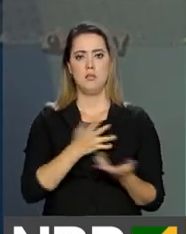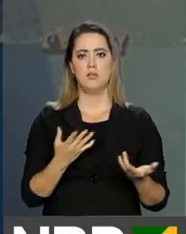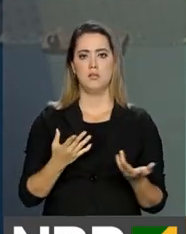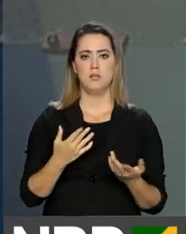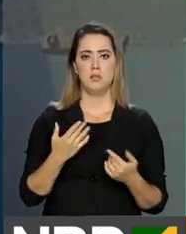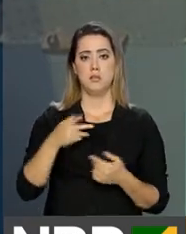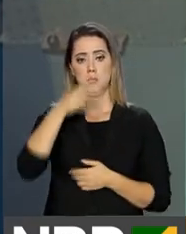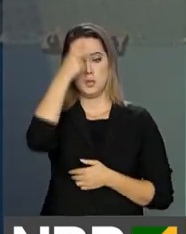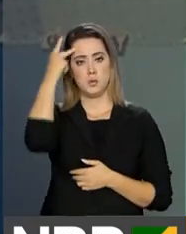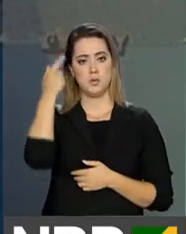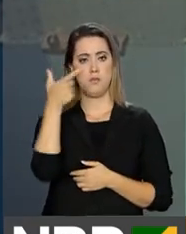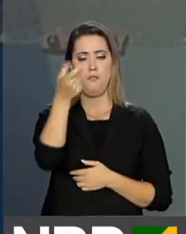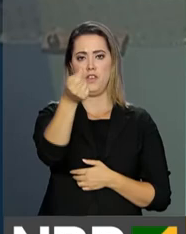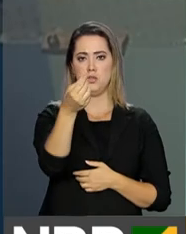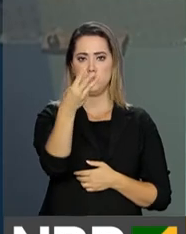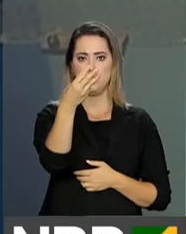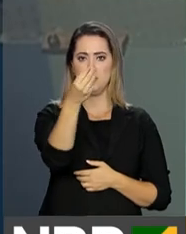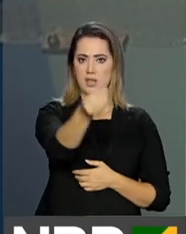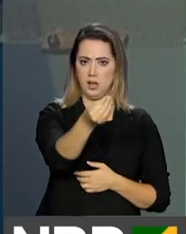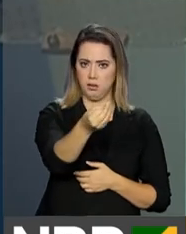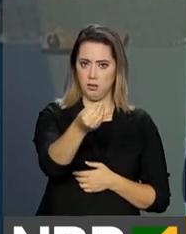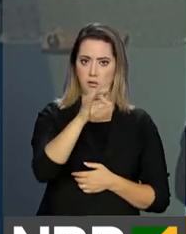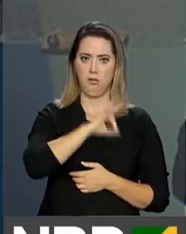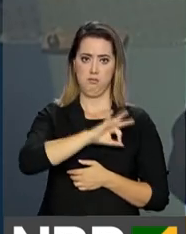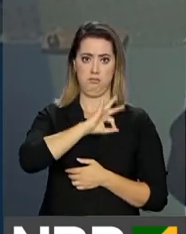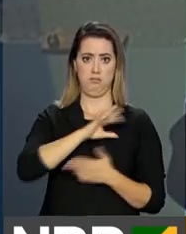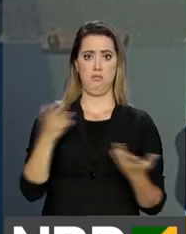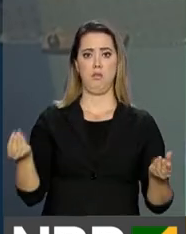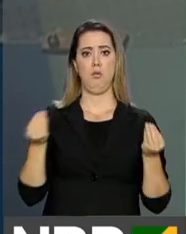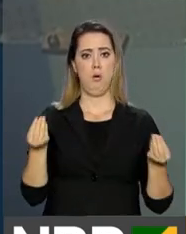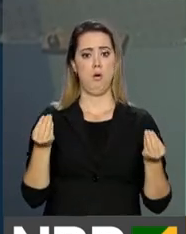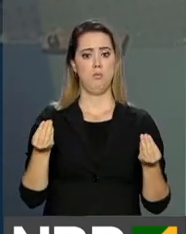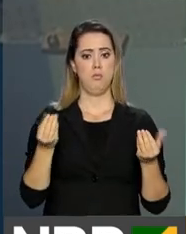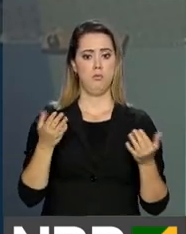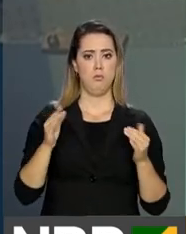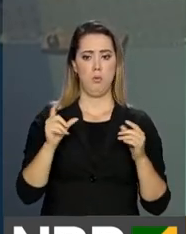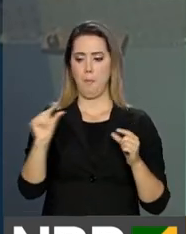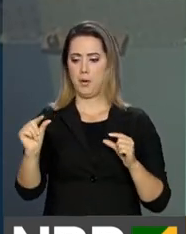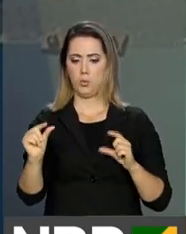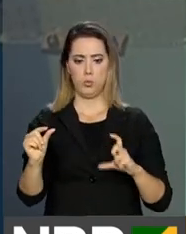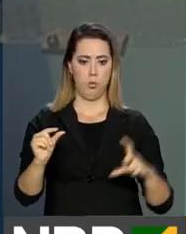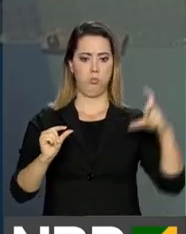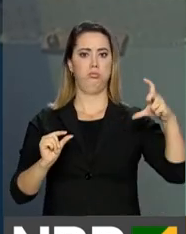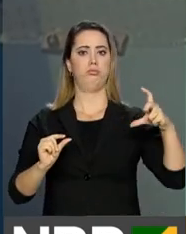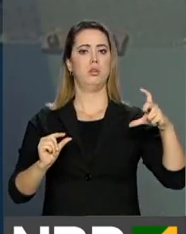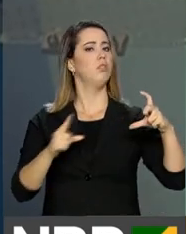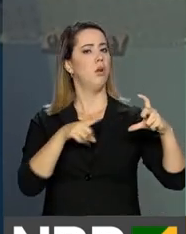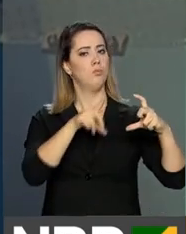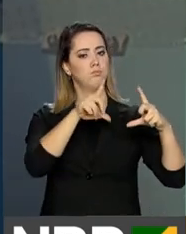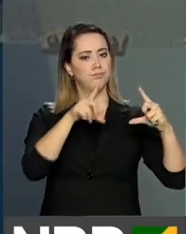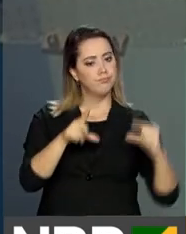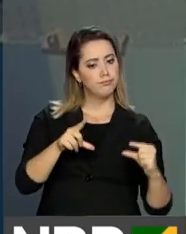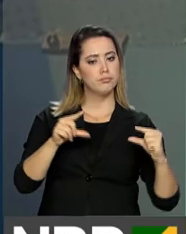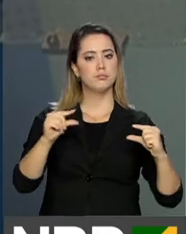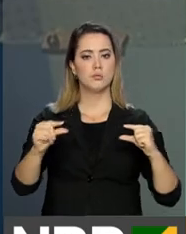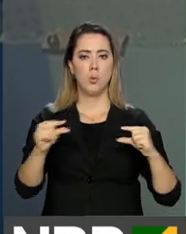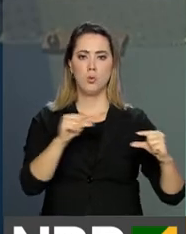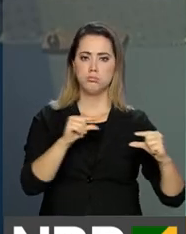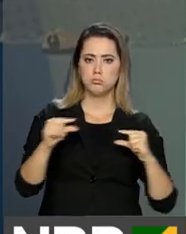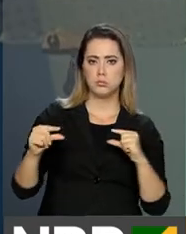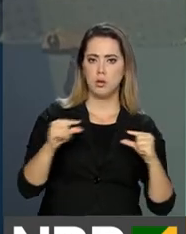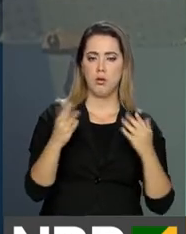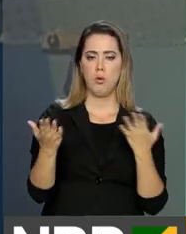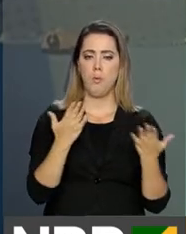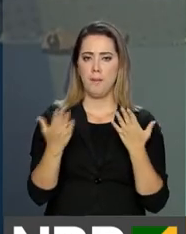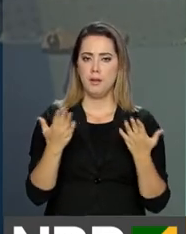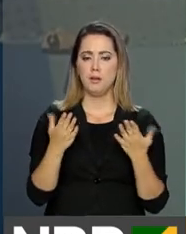mínimos ou mais. Estes é que terão, naturalmente, porque não haverá mais uma diferenciação entre o serviço